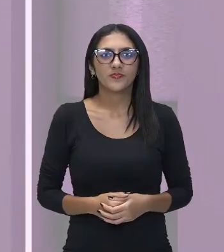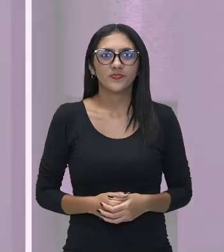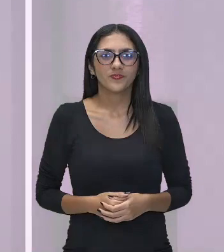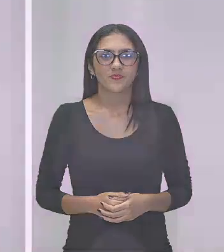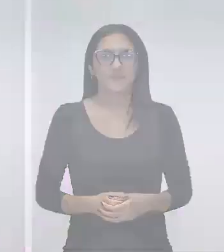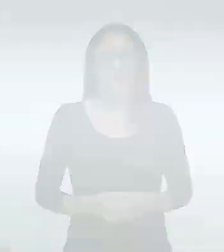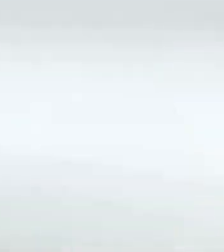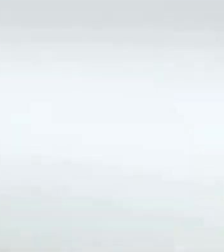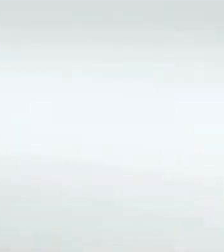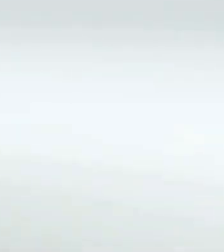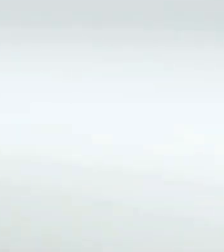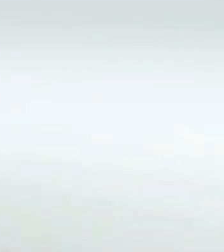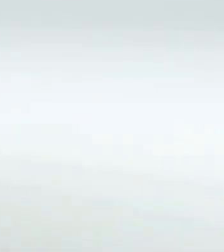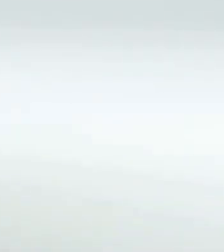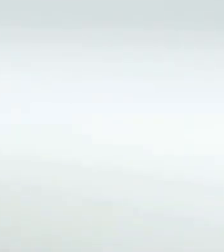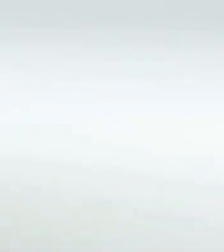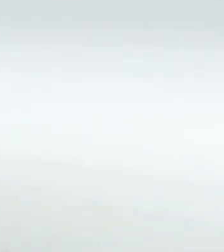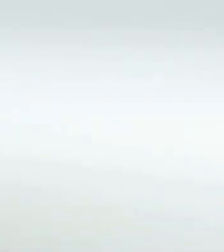aula